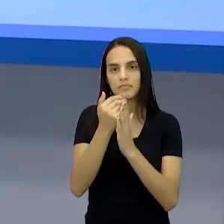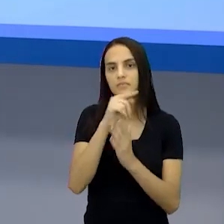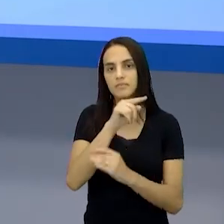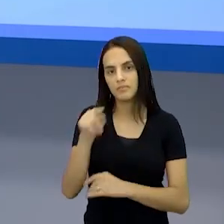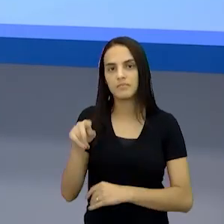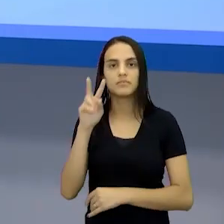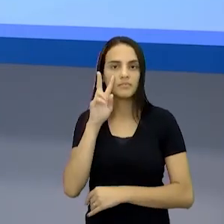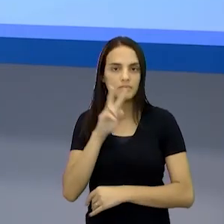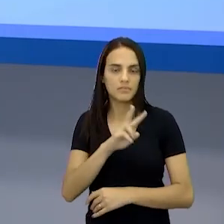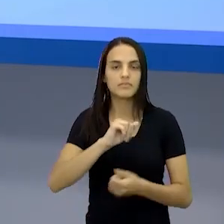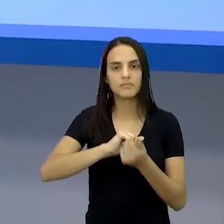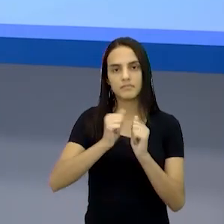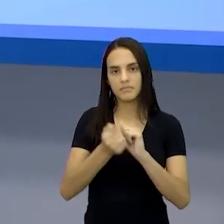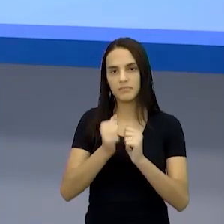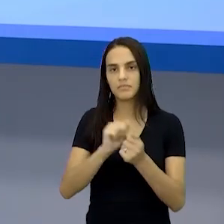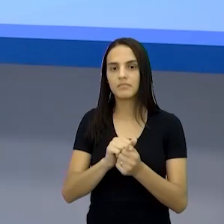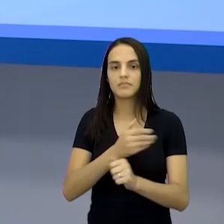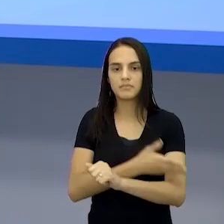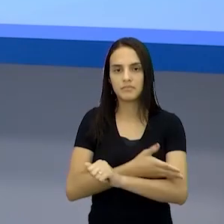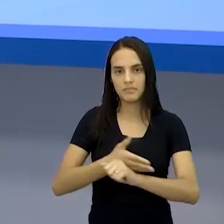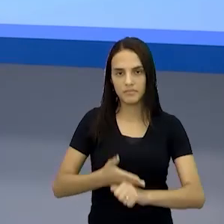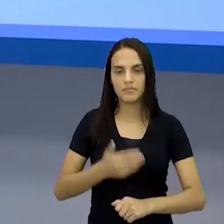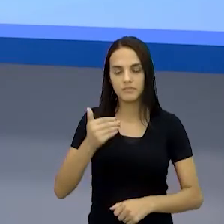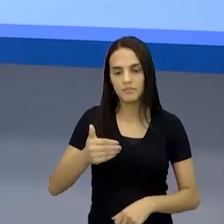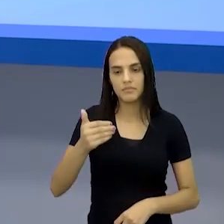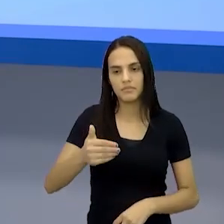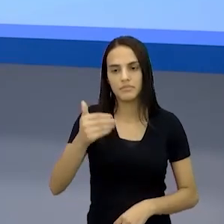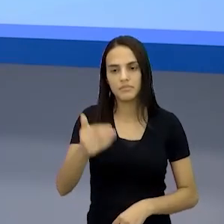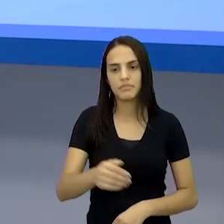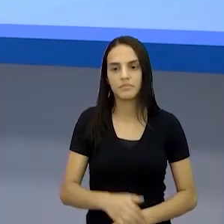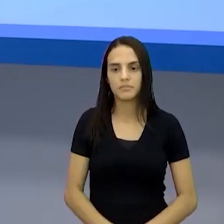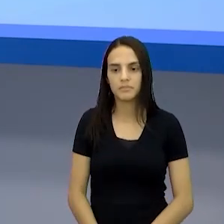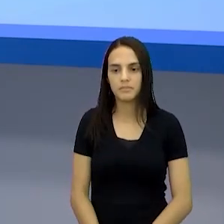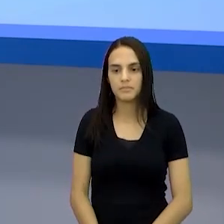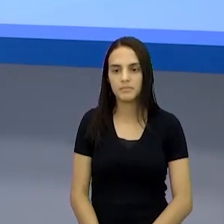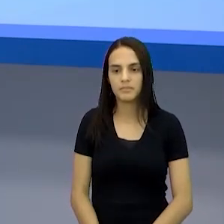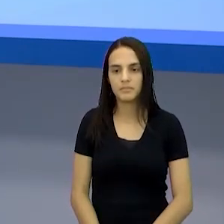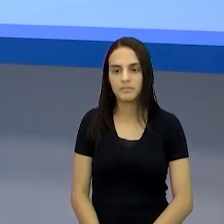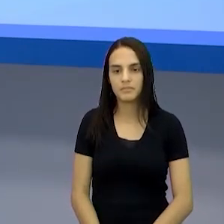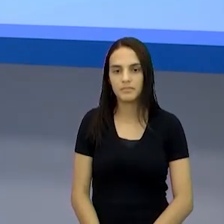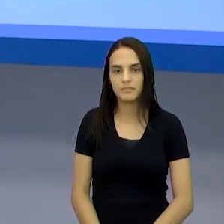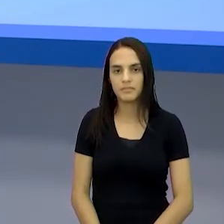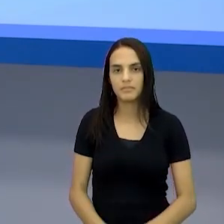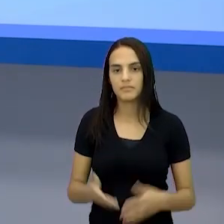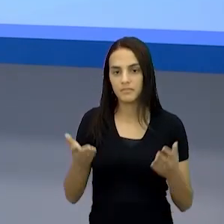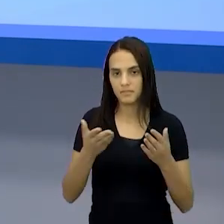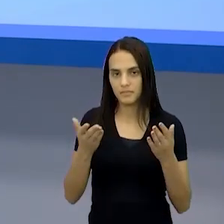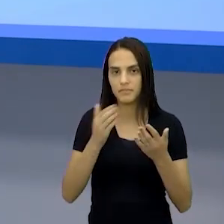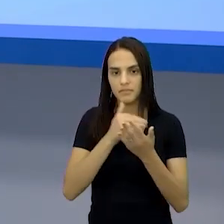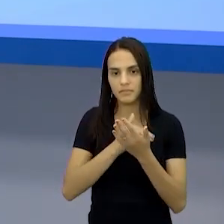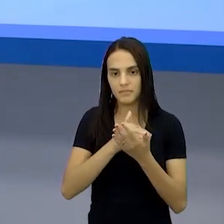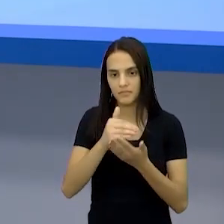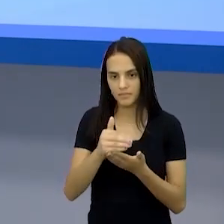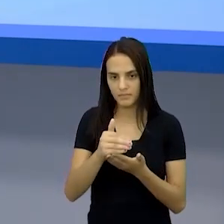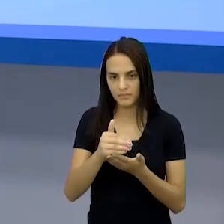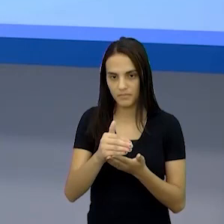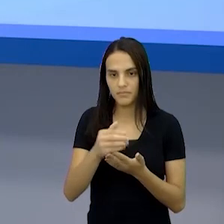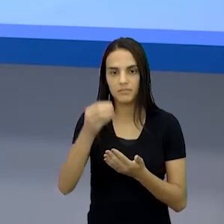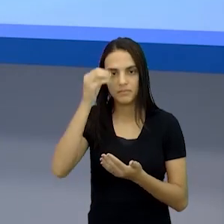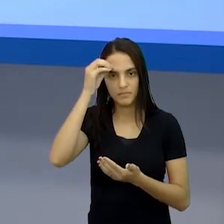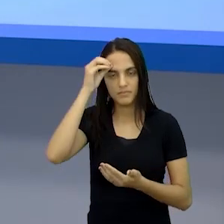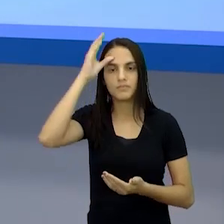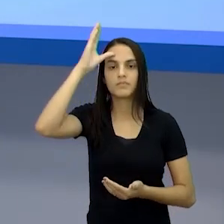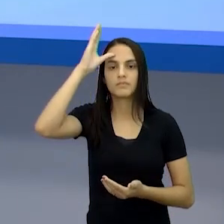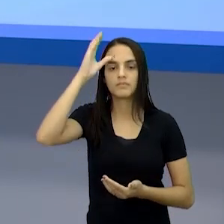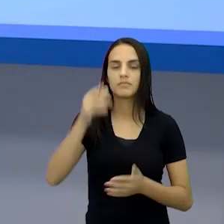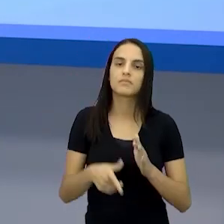aí e vão se adaptar e habituar no decorrer das aulas, tá certo? Bom, vamos dar aí início ao